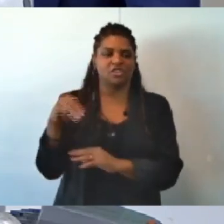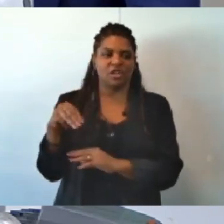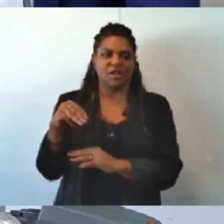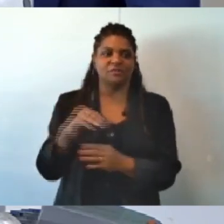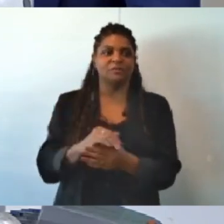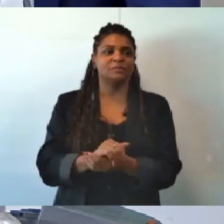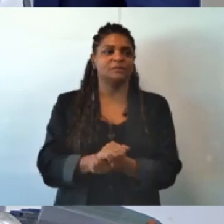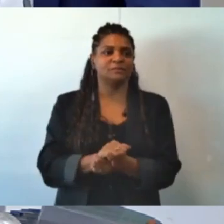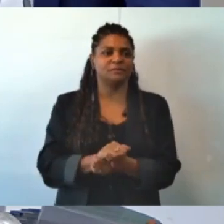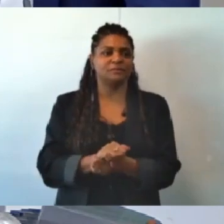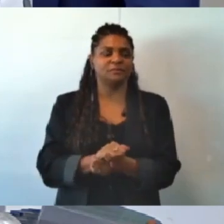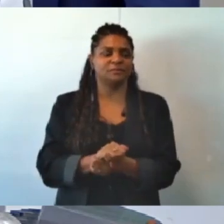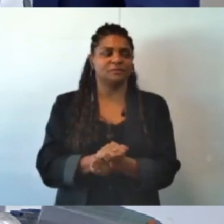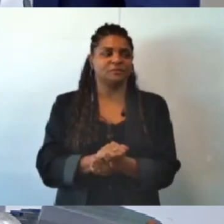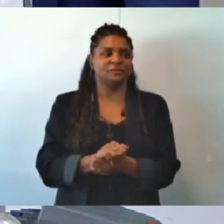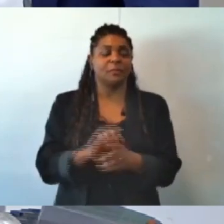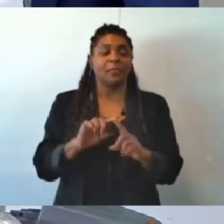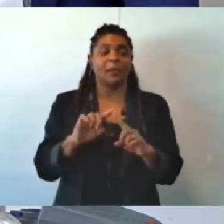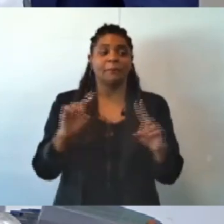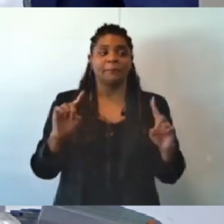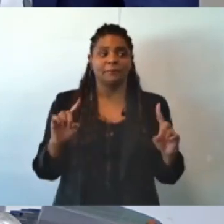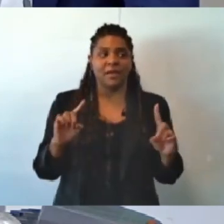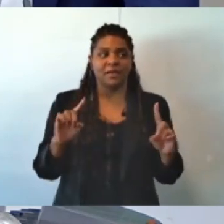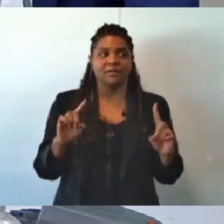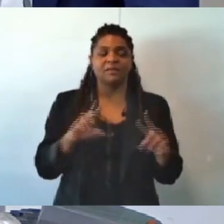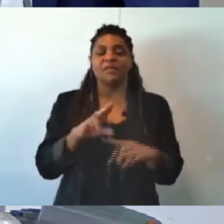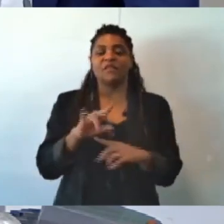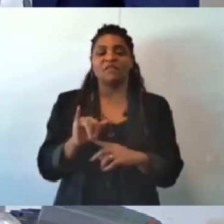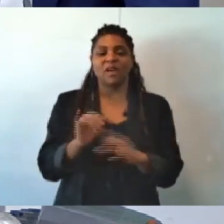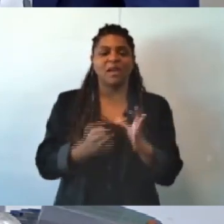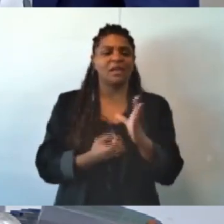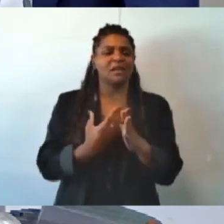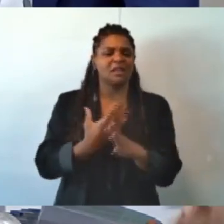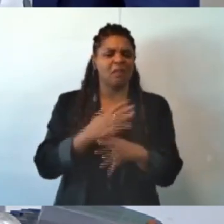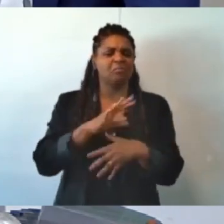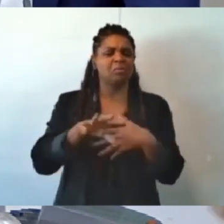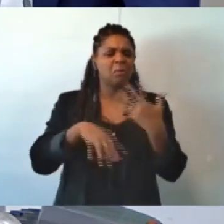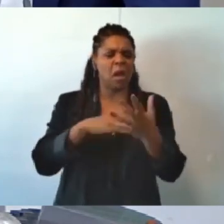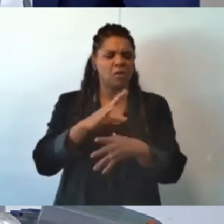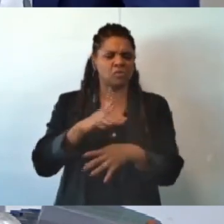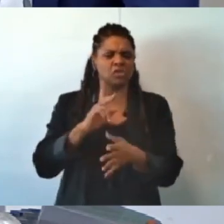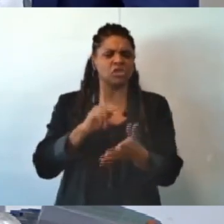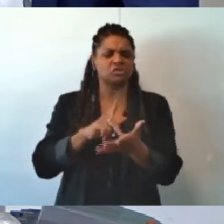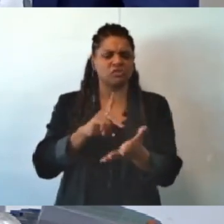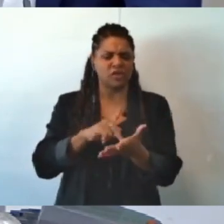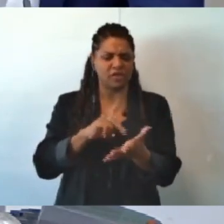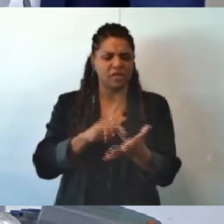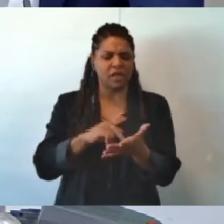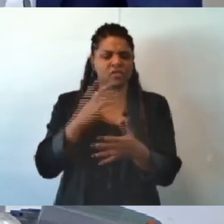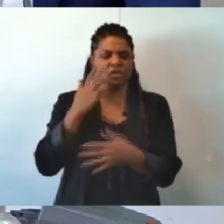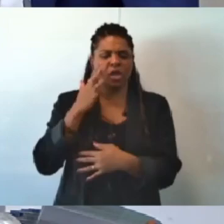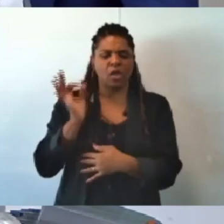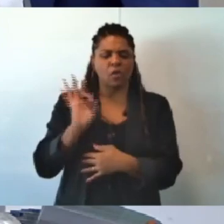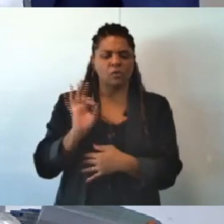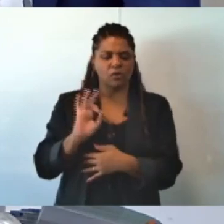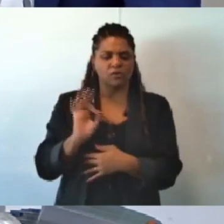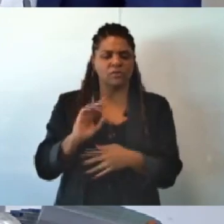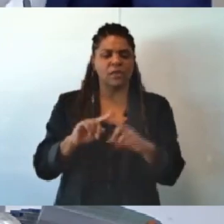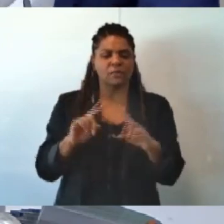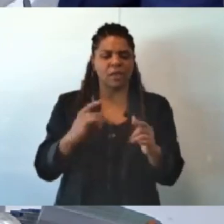sei não, mas pelo jeito aqui vai criar uma muvuca violenta aqui. Eu não sei, mas pelo jeito aqui a gente vai ter problema seríssimo.